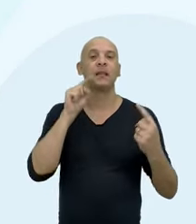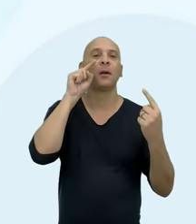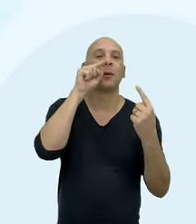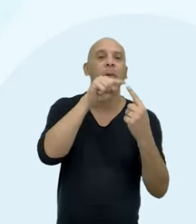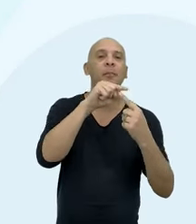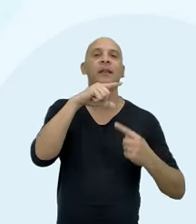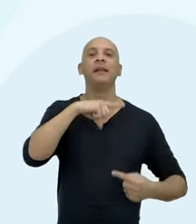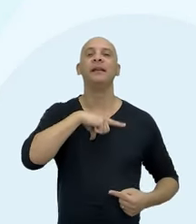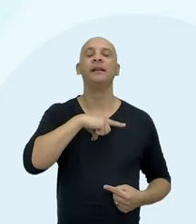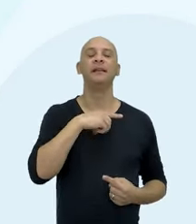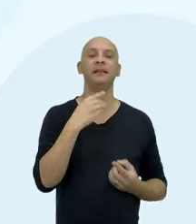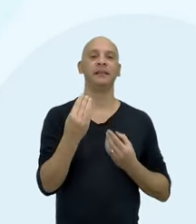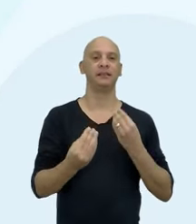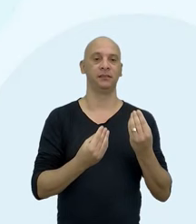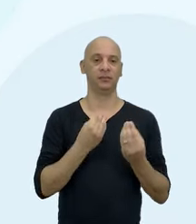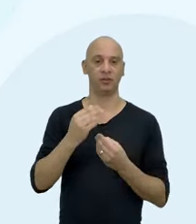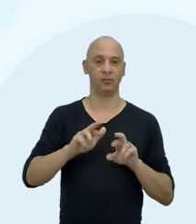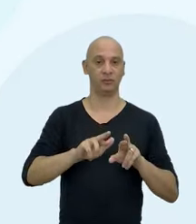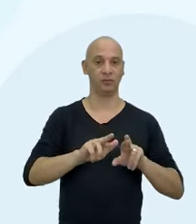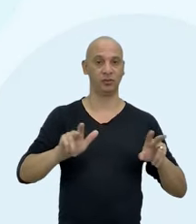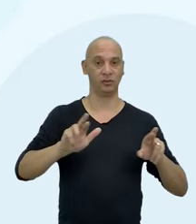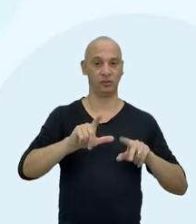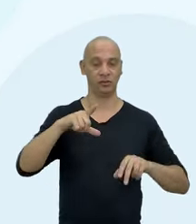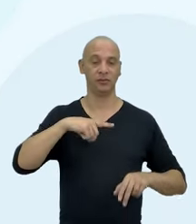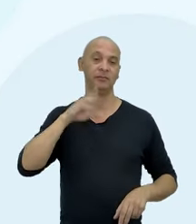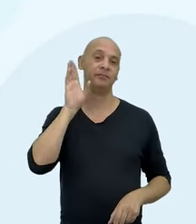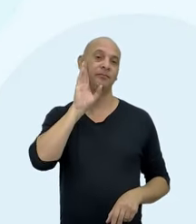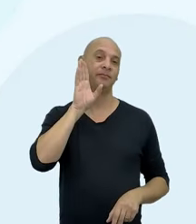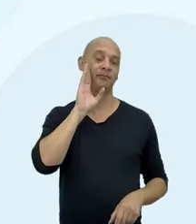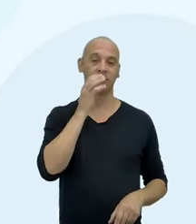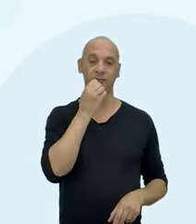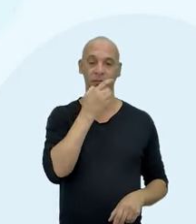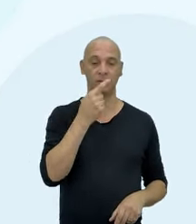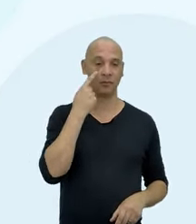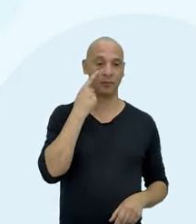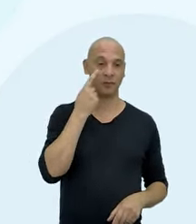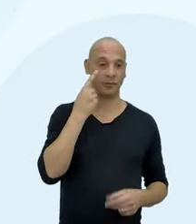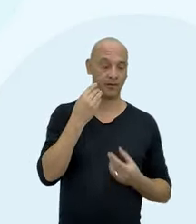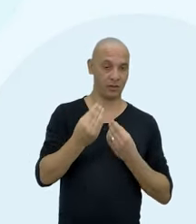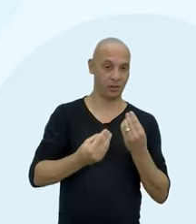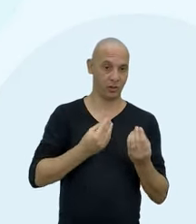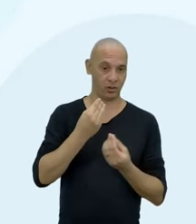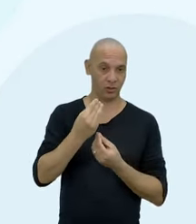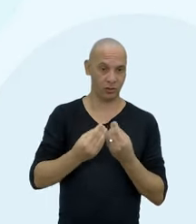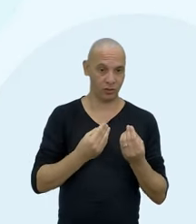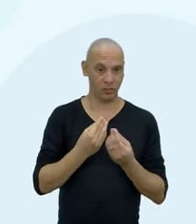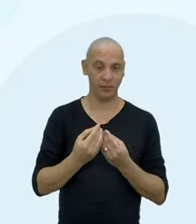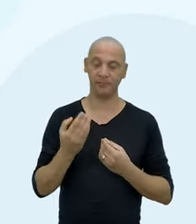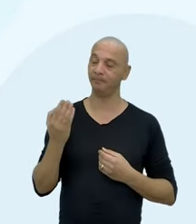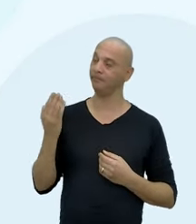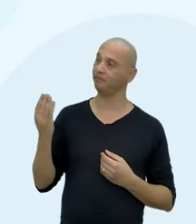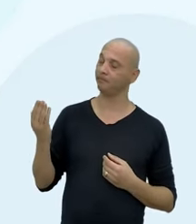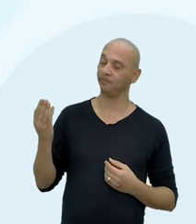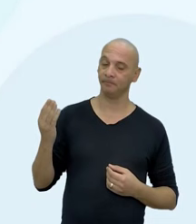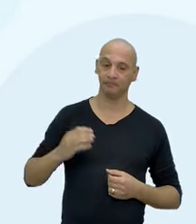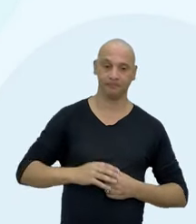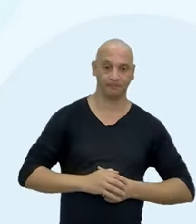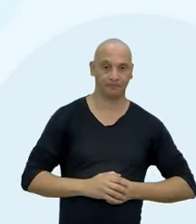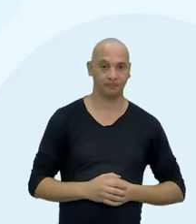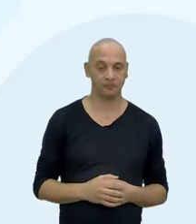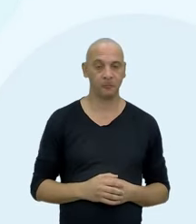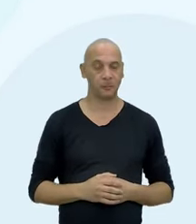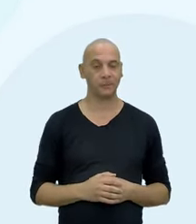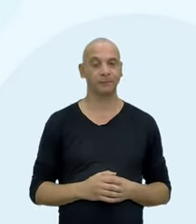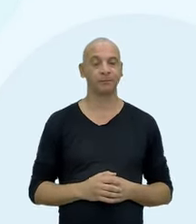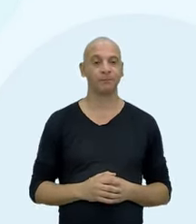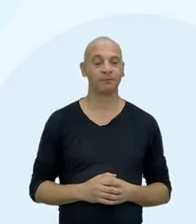aplicação ela vem a seguir em outras situações muito bacanas na vou mostrar apenas no teorema de Pitágoras logo à frente né